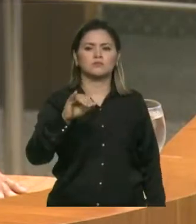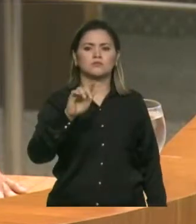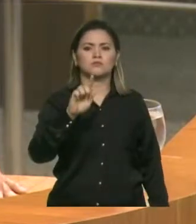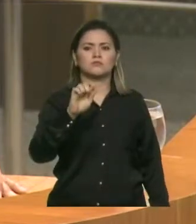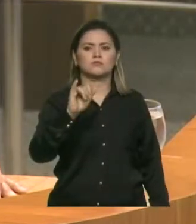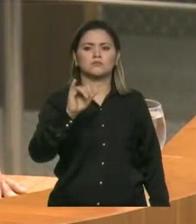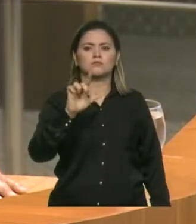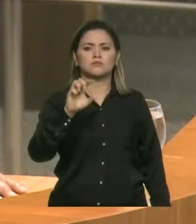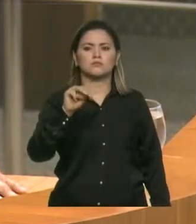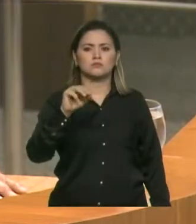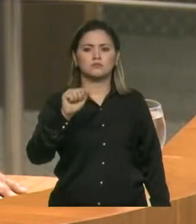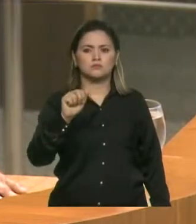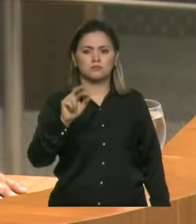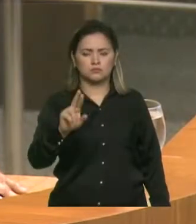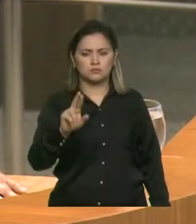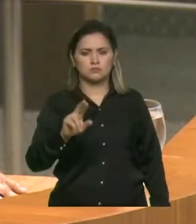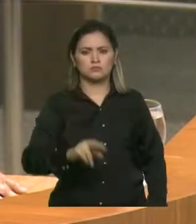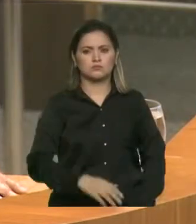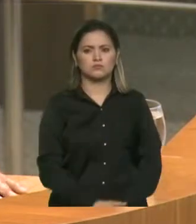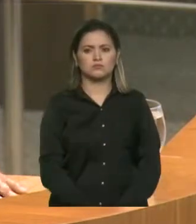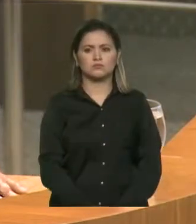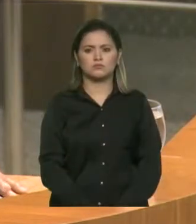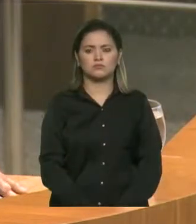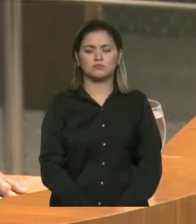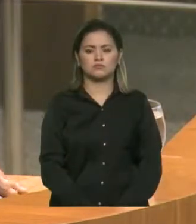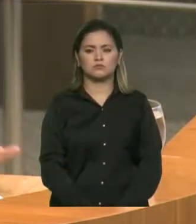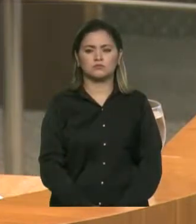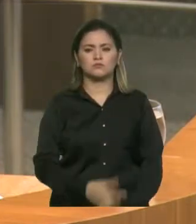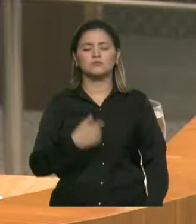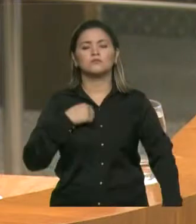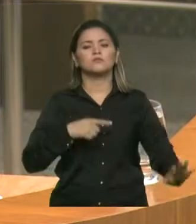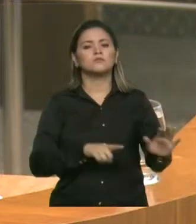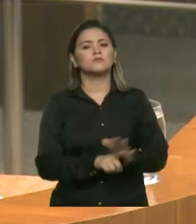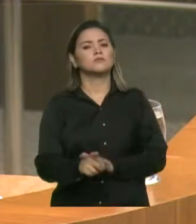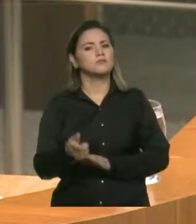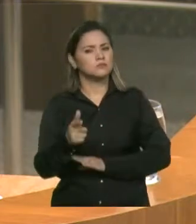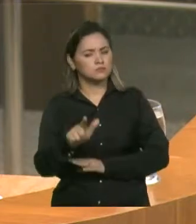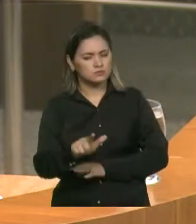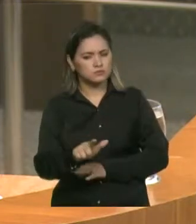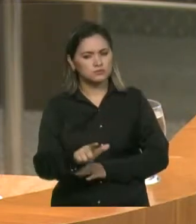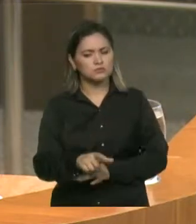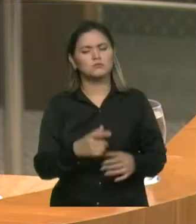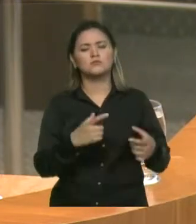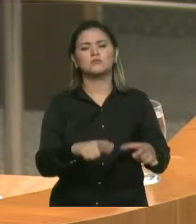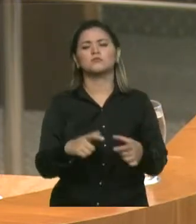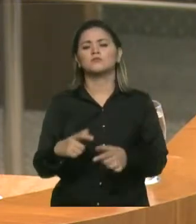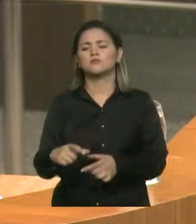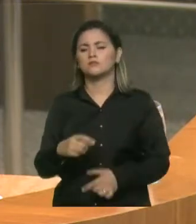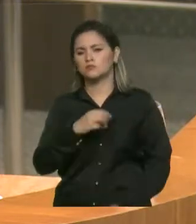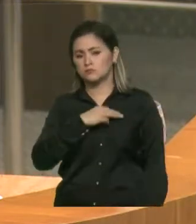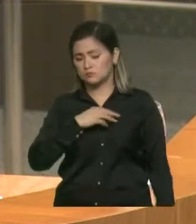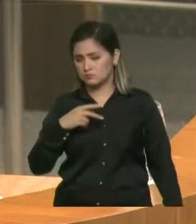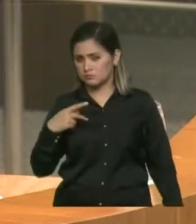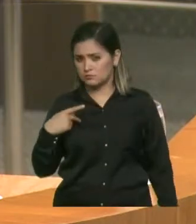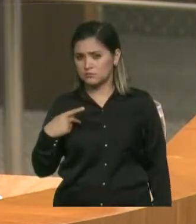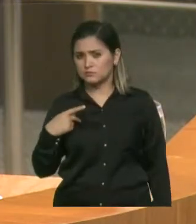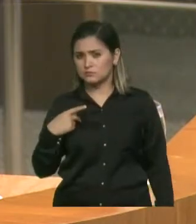Eu pergunto mais uma vez, onde andava o Ministério